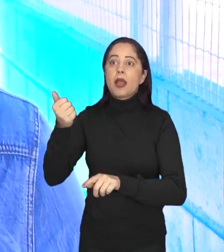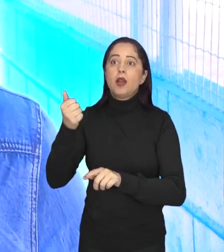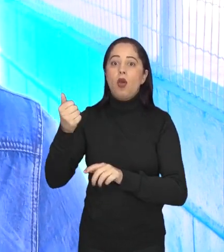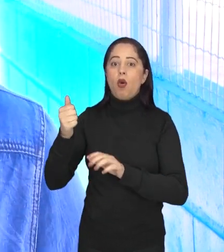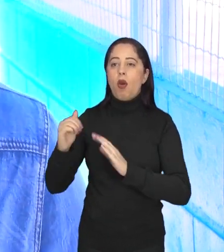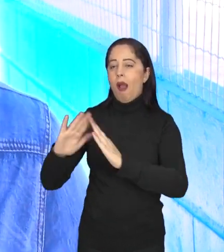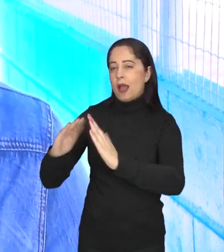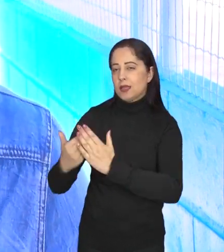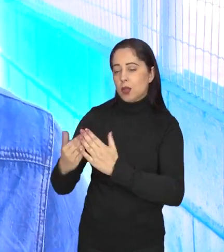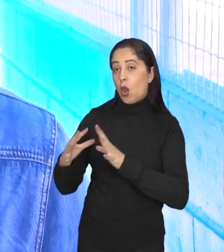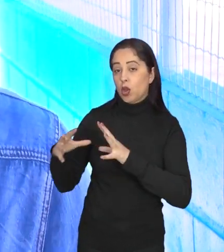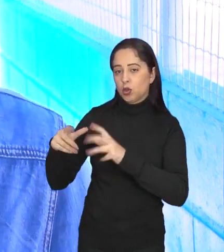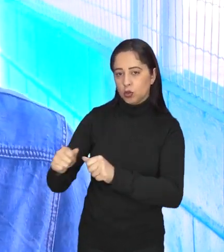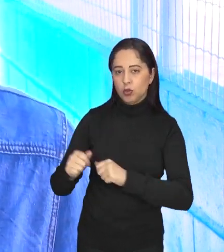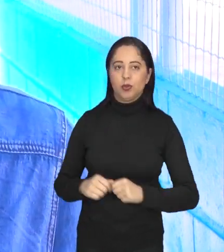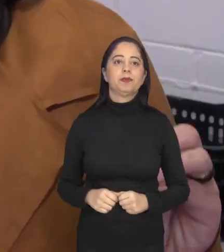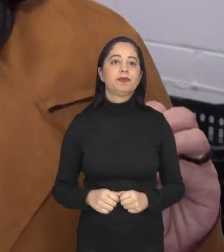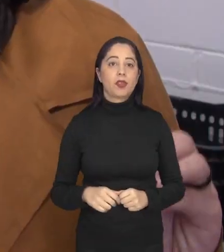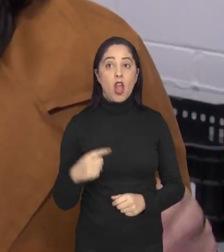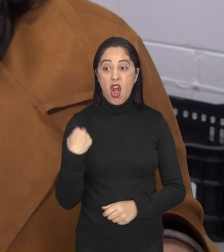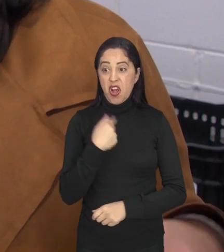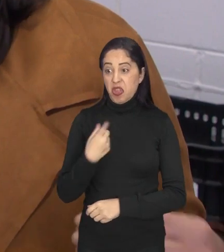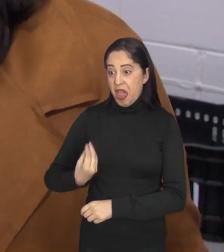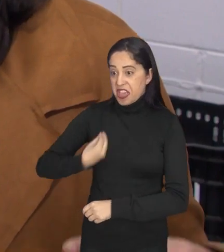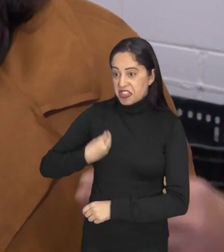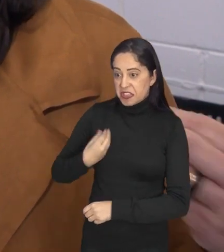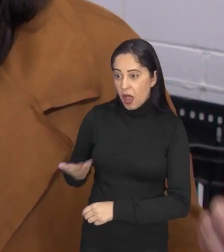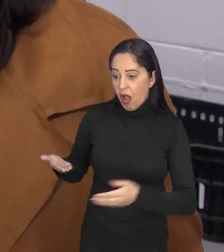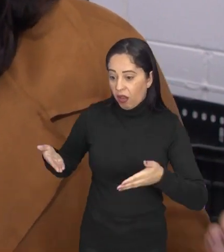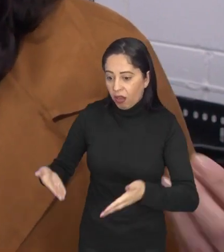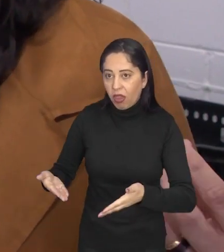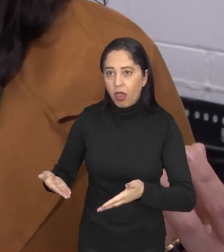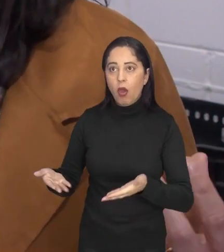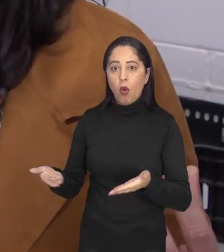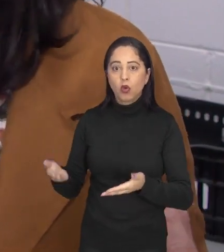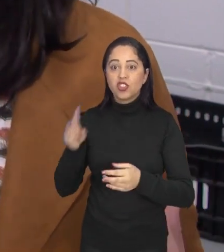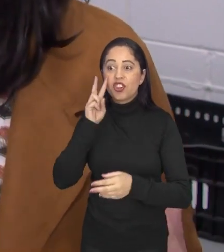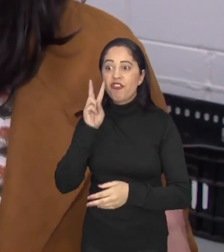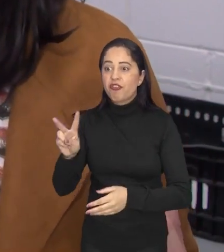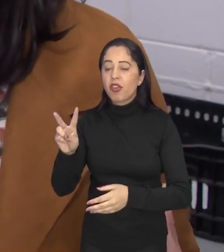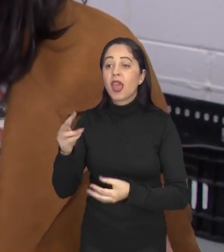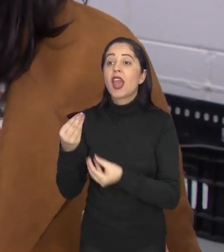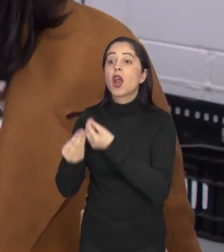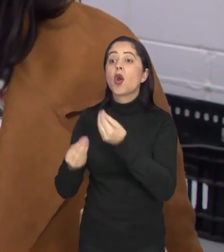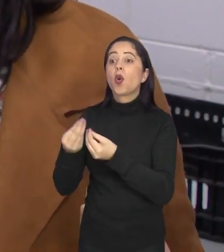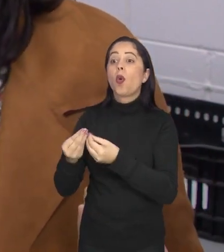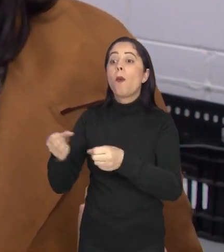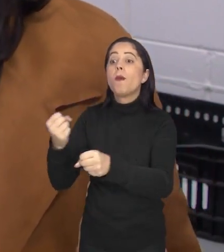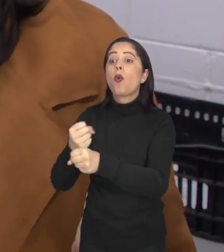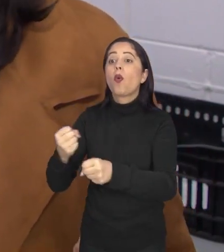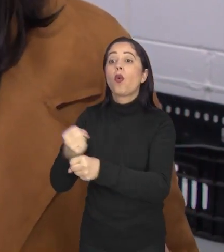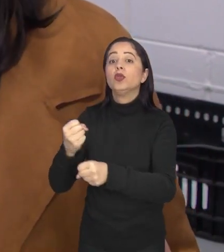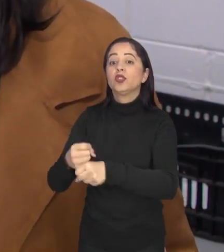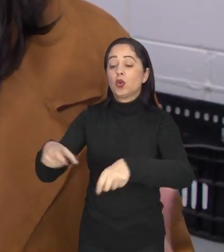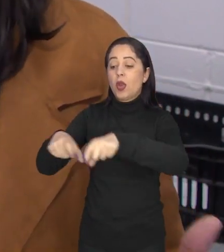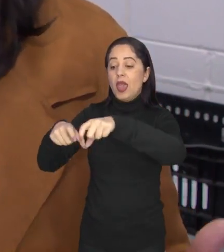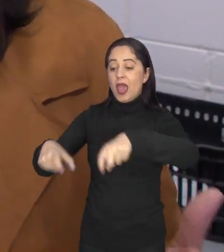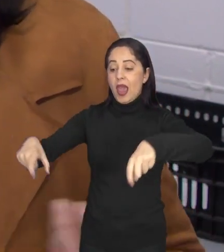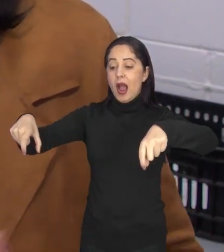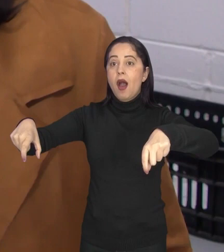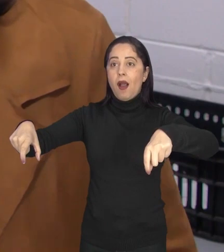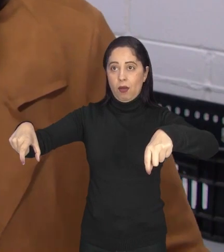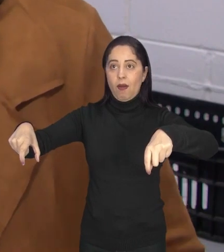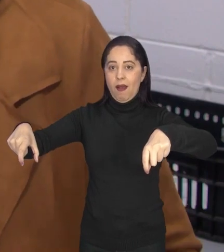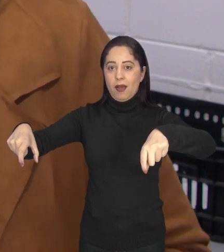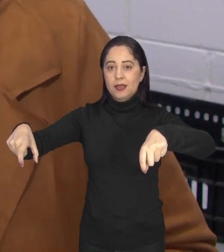para a entidade como um todo. A gente veio para ver exatamente a quadra, a construção de uma